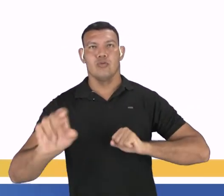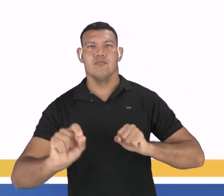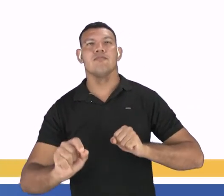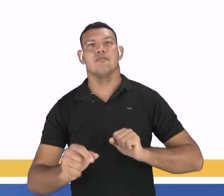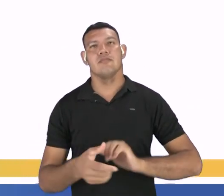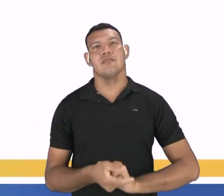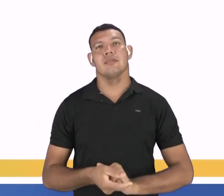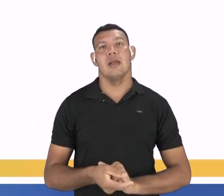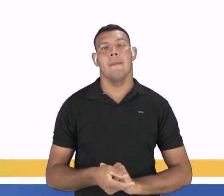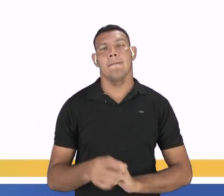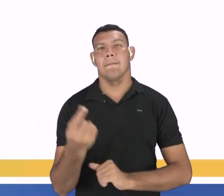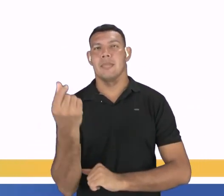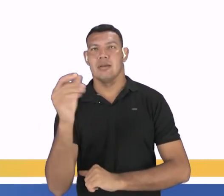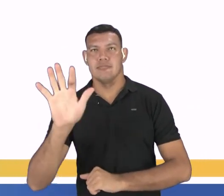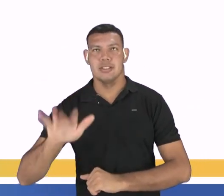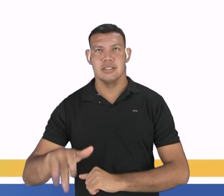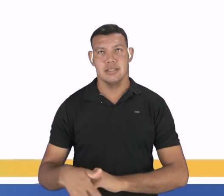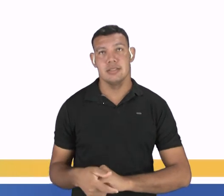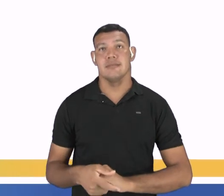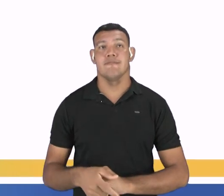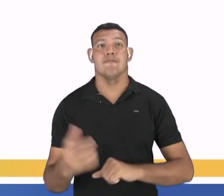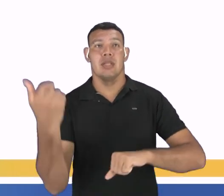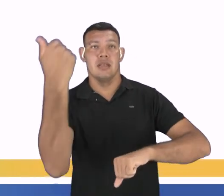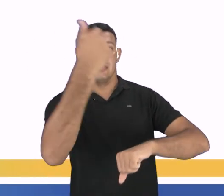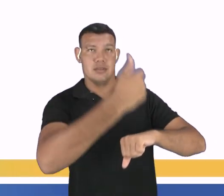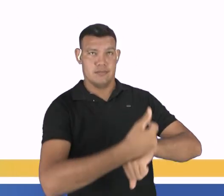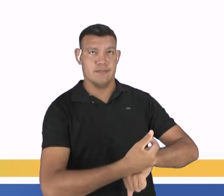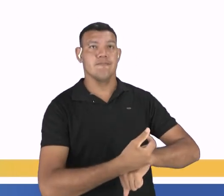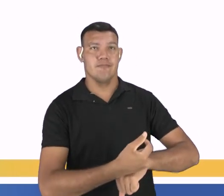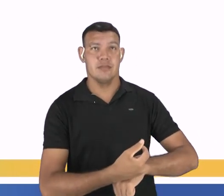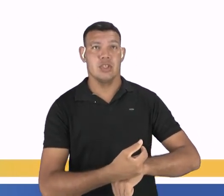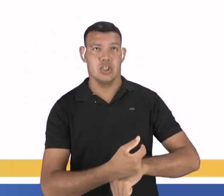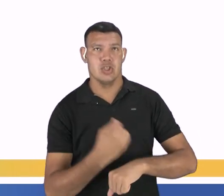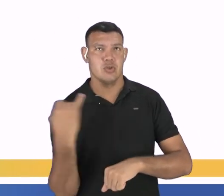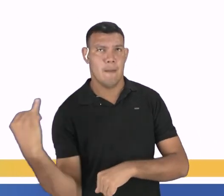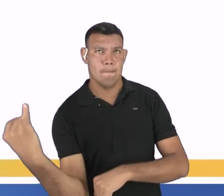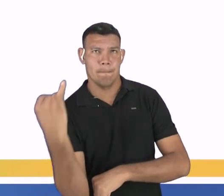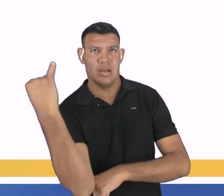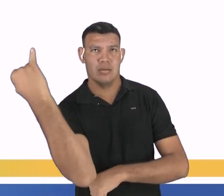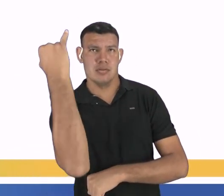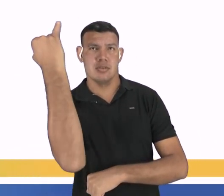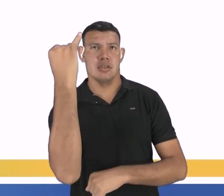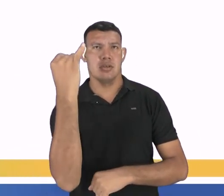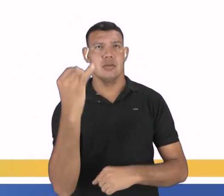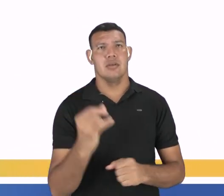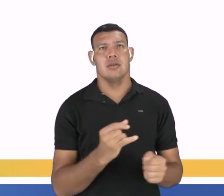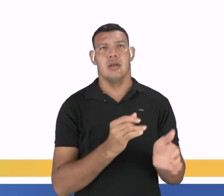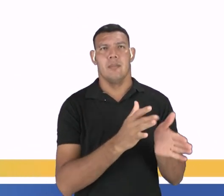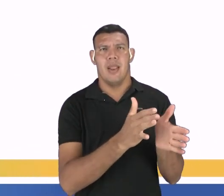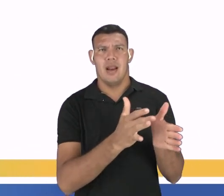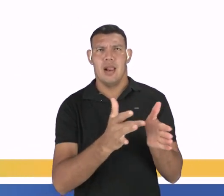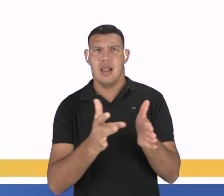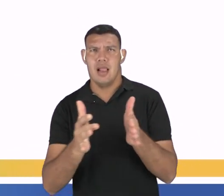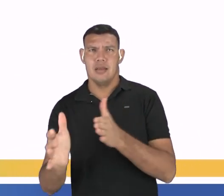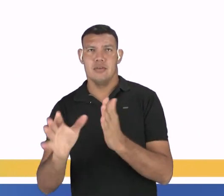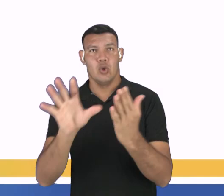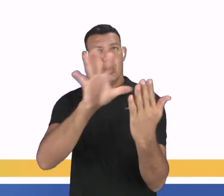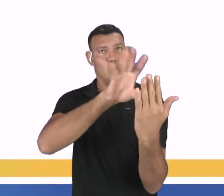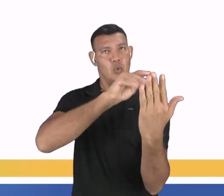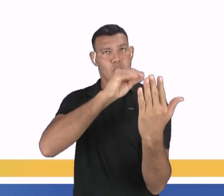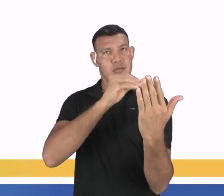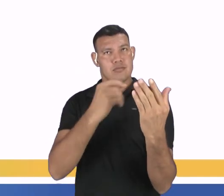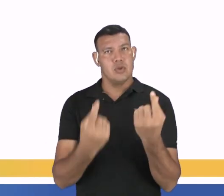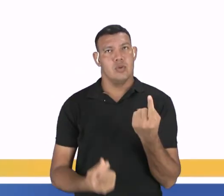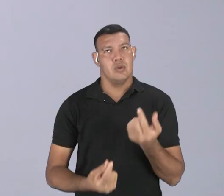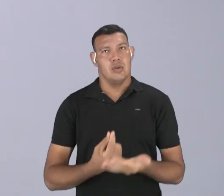em cada um desses países. Baseado nisso, explique qual a relação do imperialismo com a Primeira Guerra Mundial. Então, qual